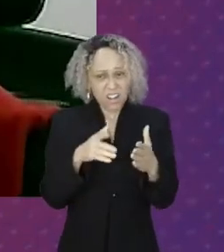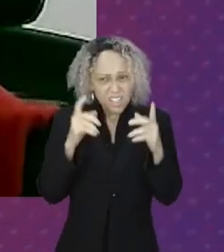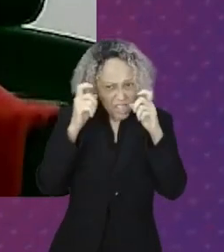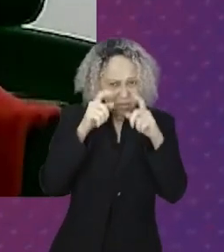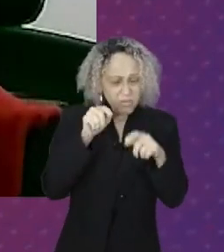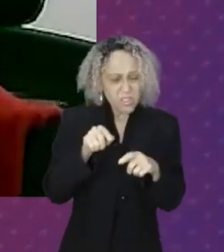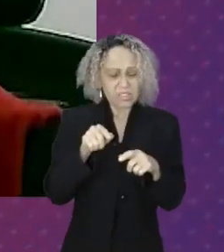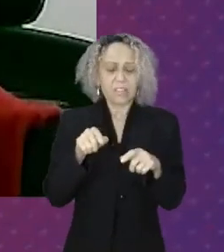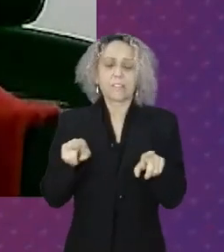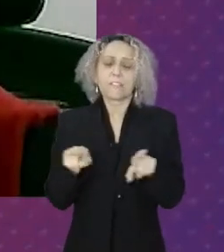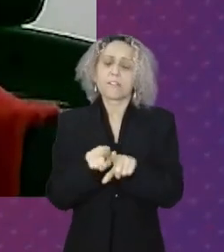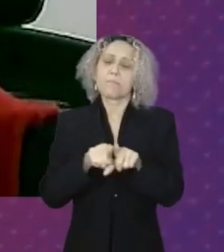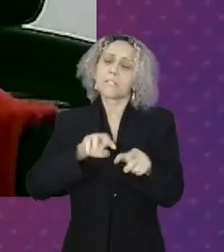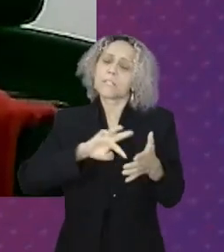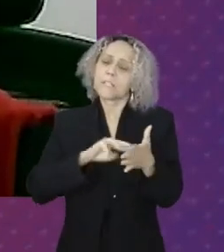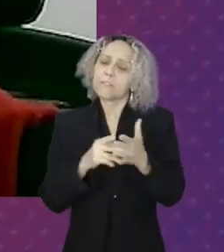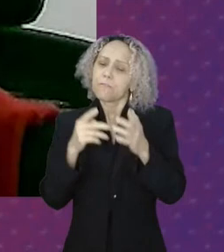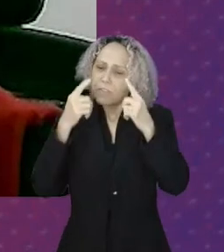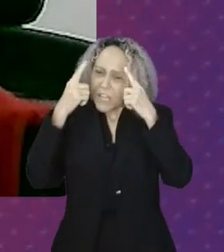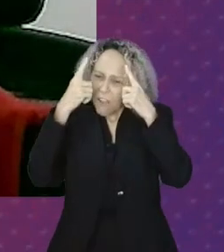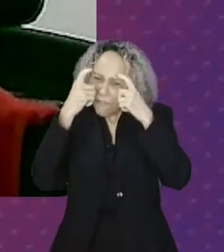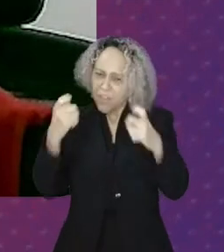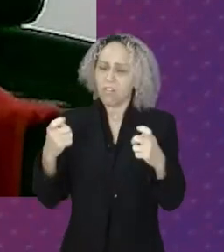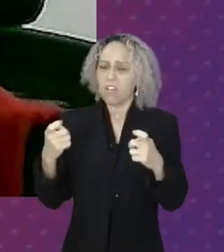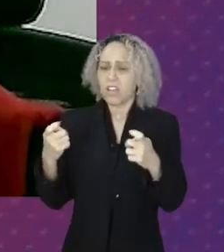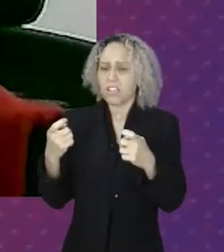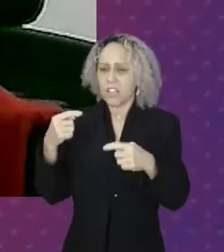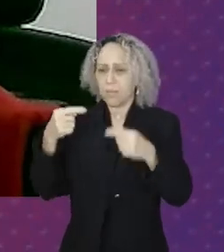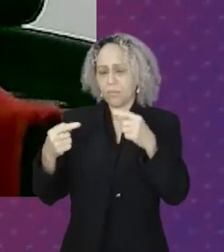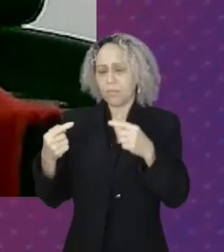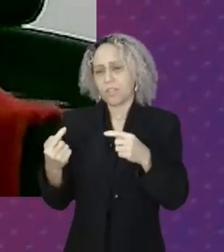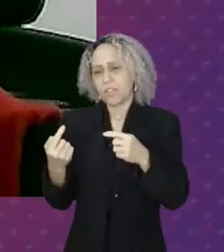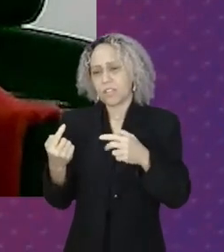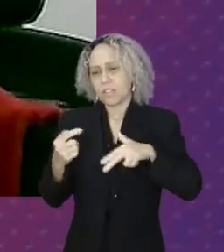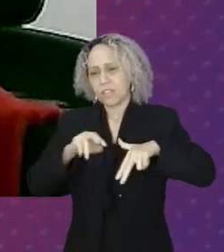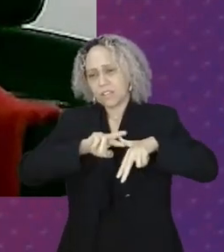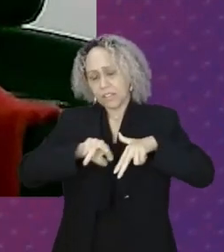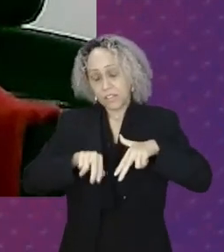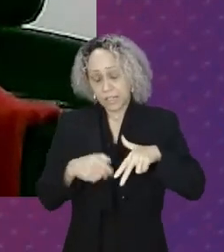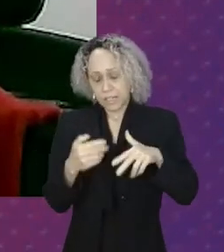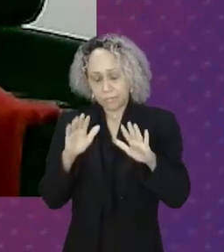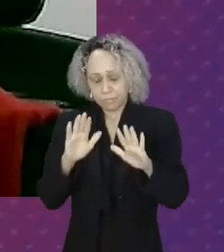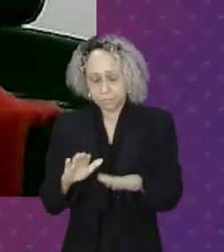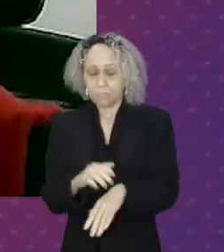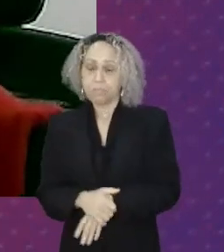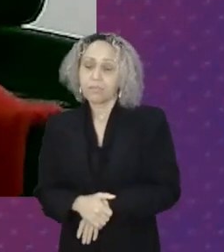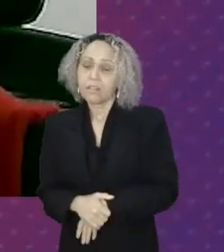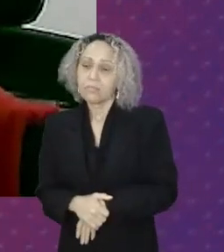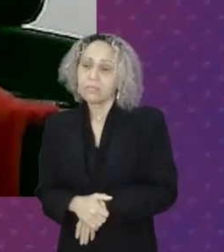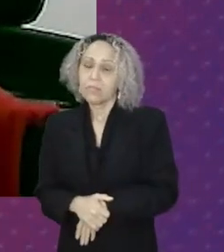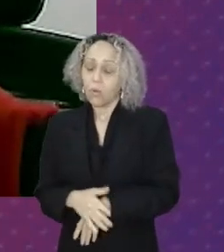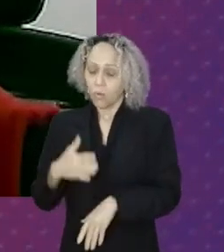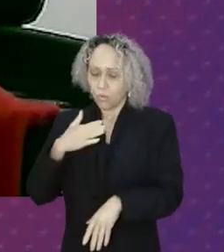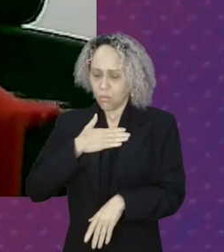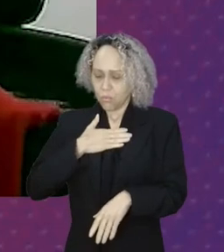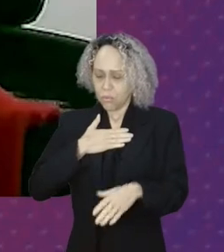A situação que ensejou a cassação do meu mandato, ela